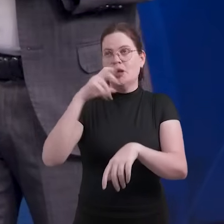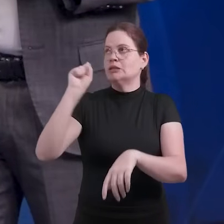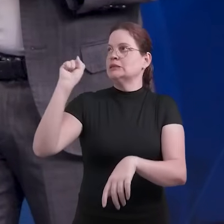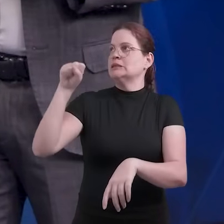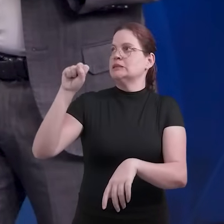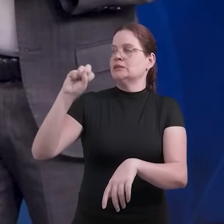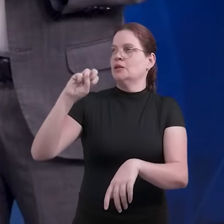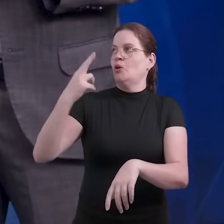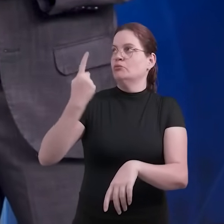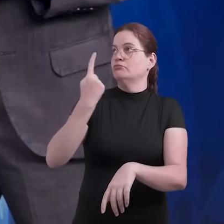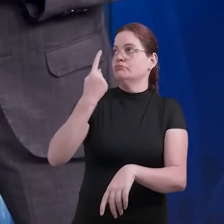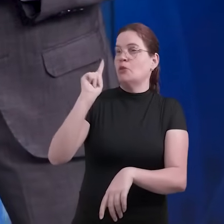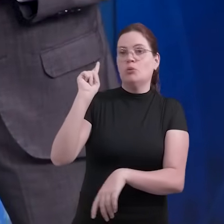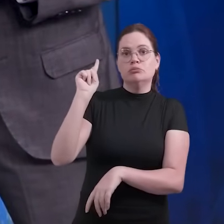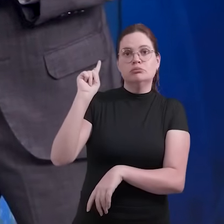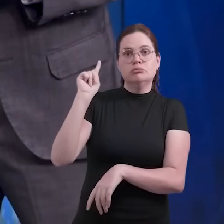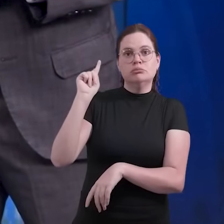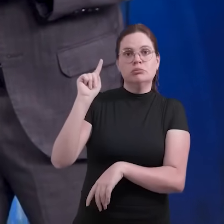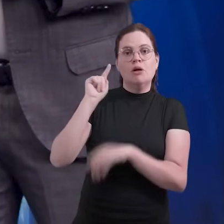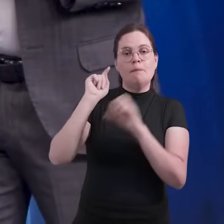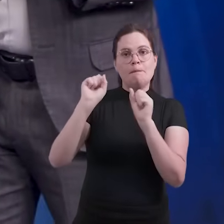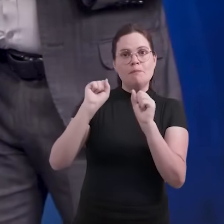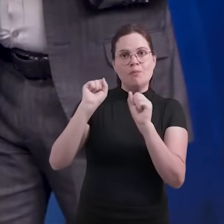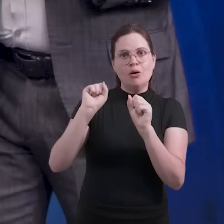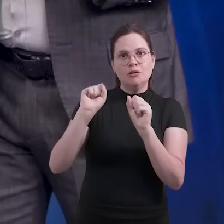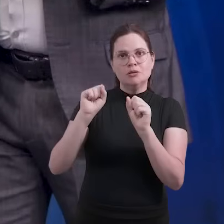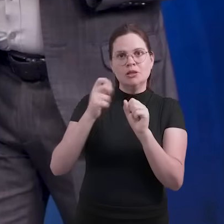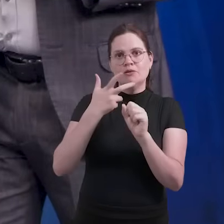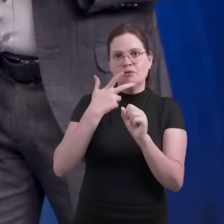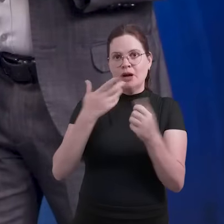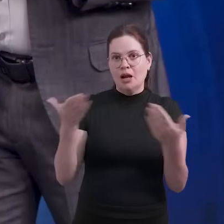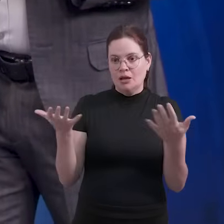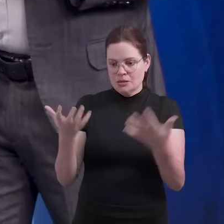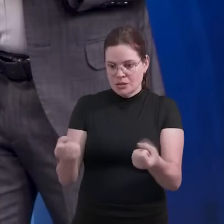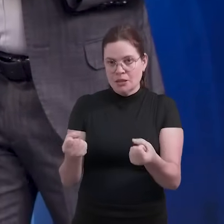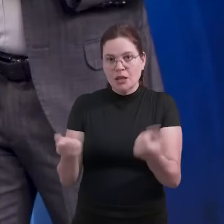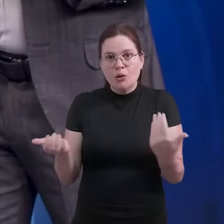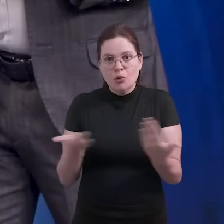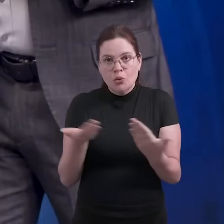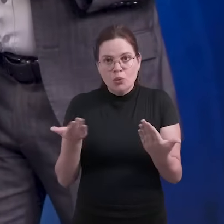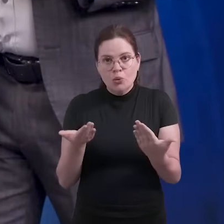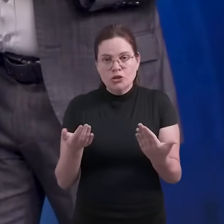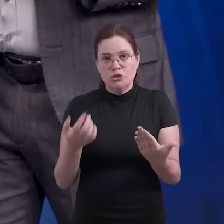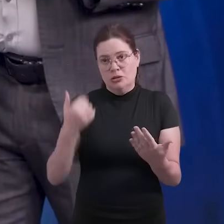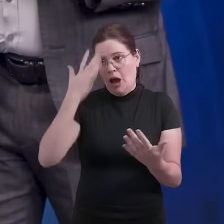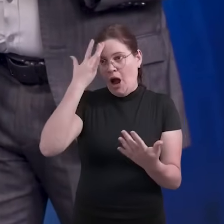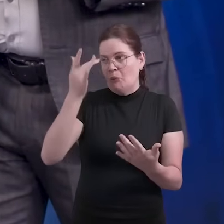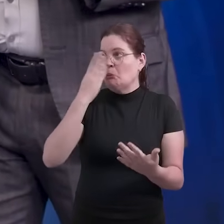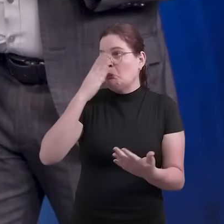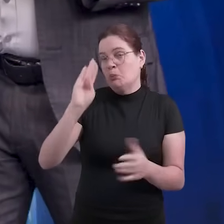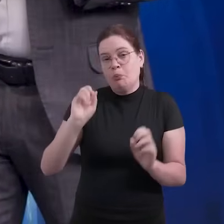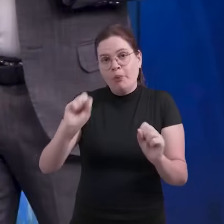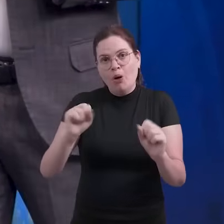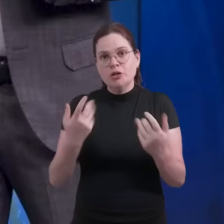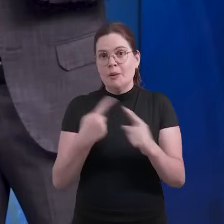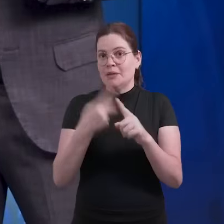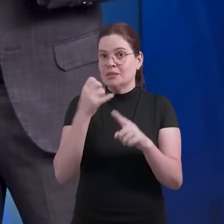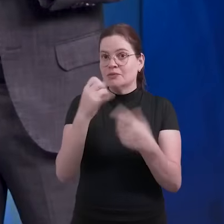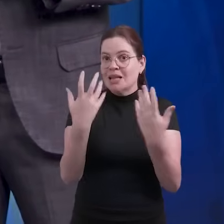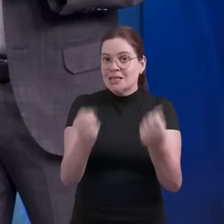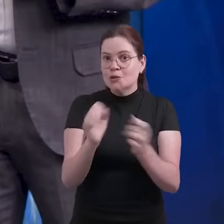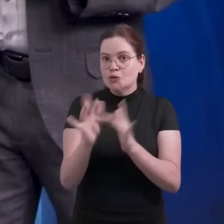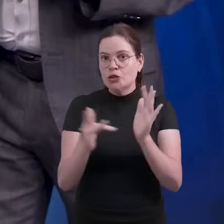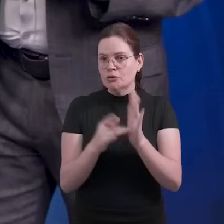sim ou não. Você pode dizer aceitar hoje e rejeitar amanhã. Não, mas se você aceitou, aceita para sempre a salvação em